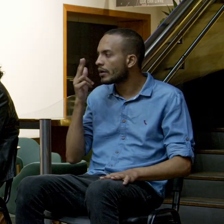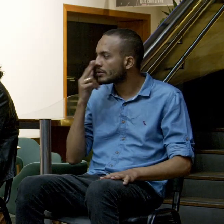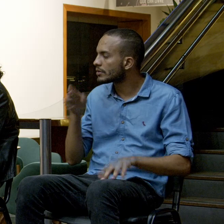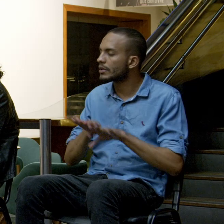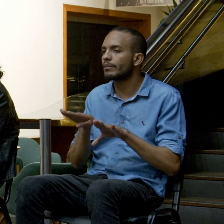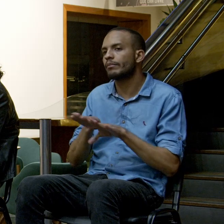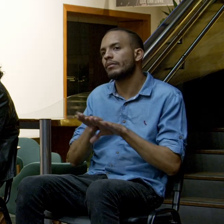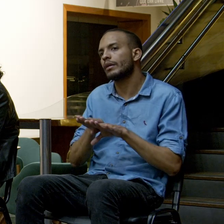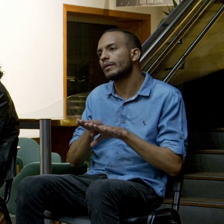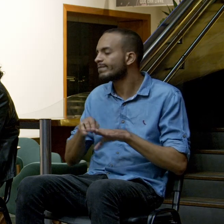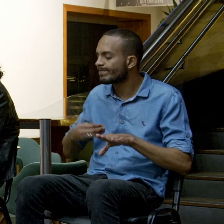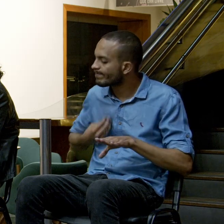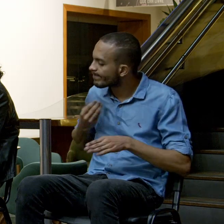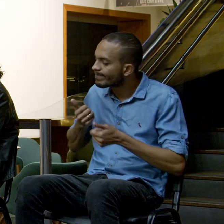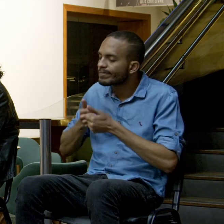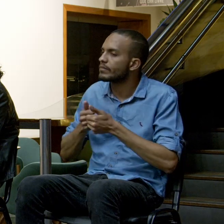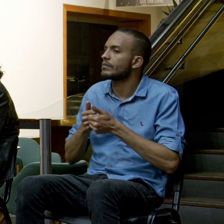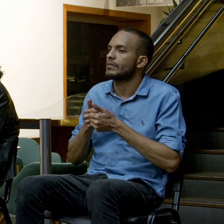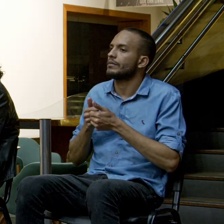também esse estar presente